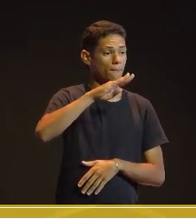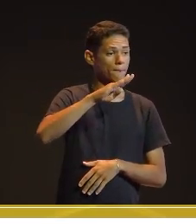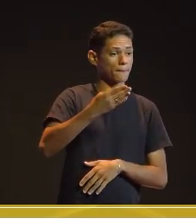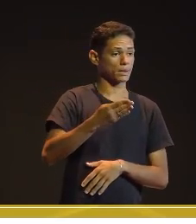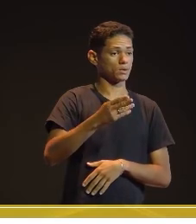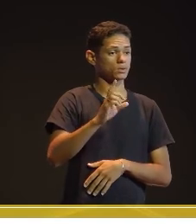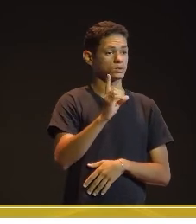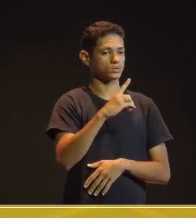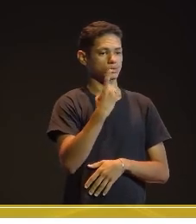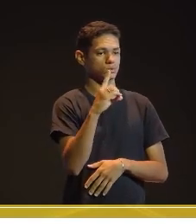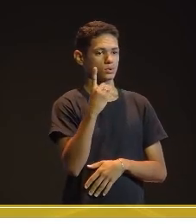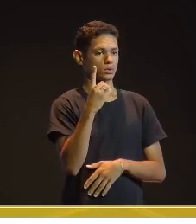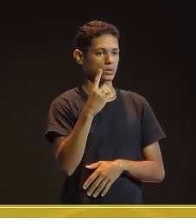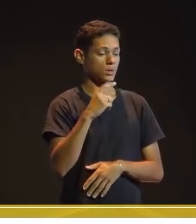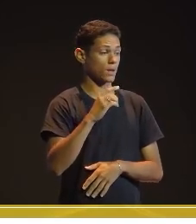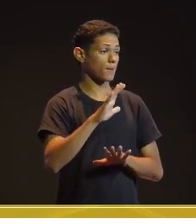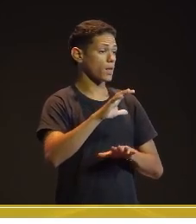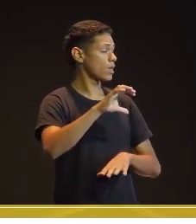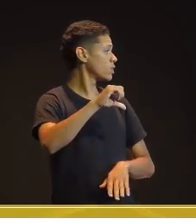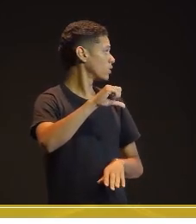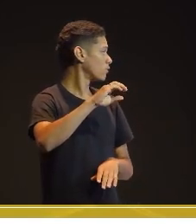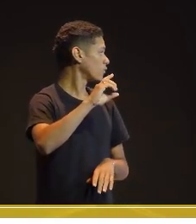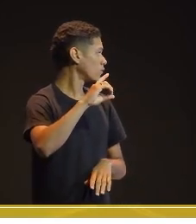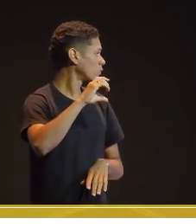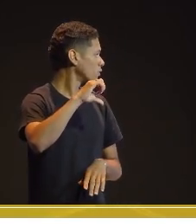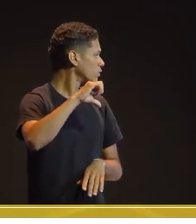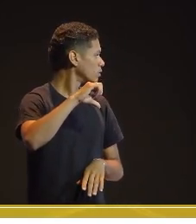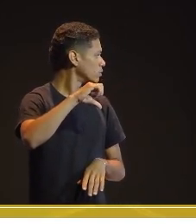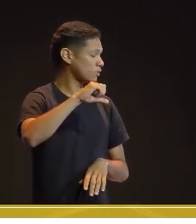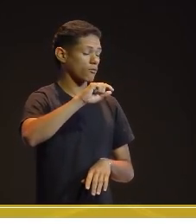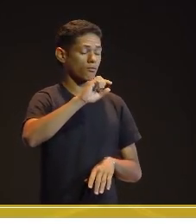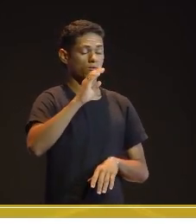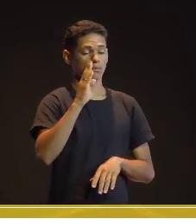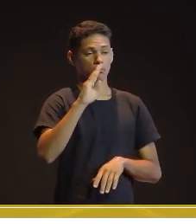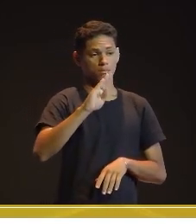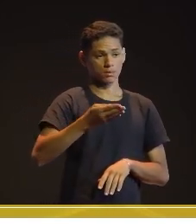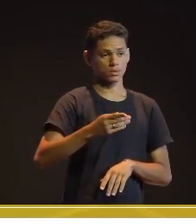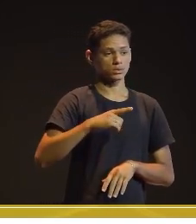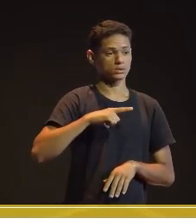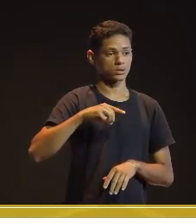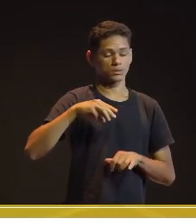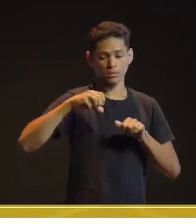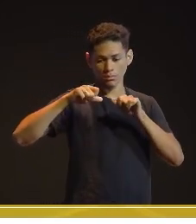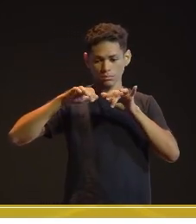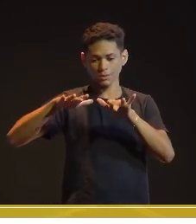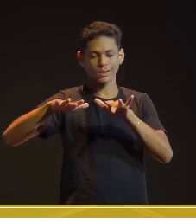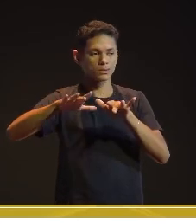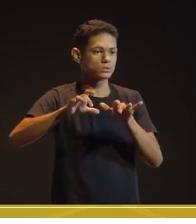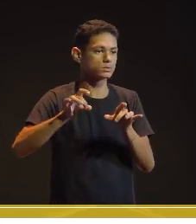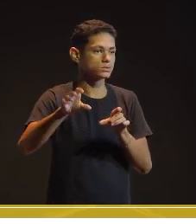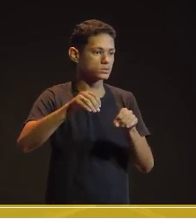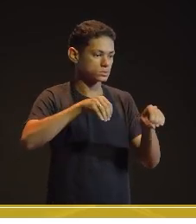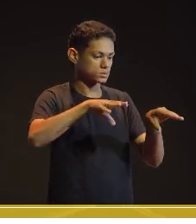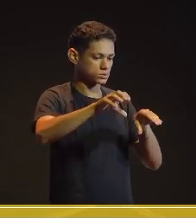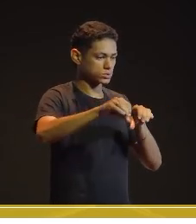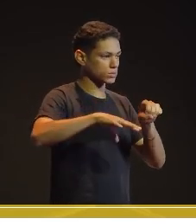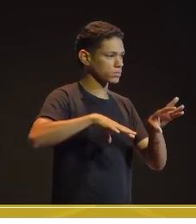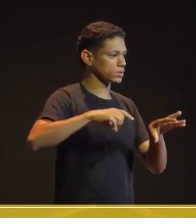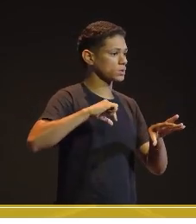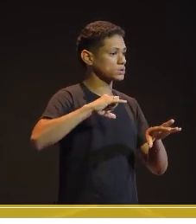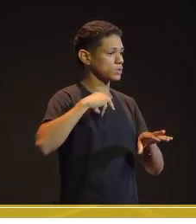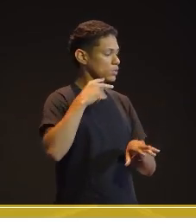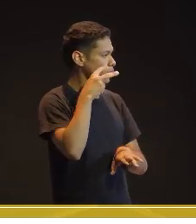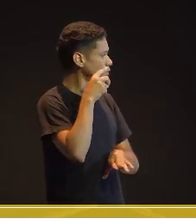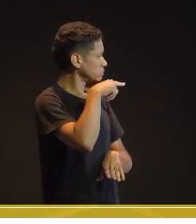que 9 bilhões estavam no mercado de geração distribuída. Tá? E esse número também, se a gente